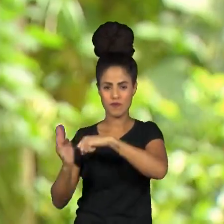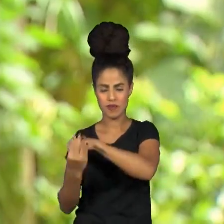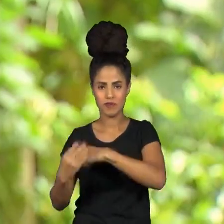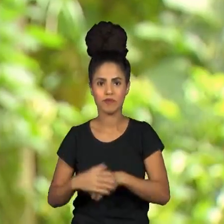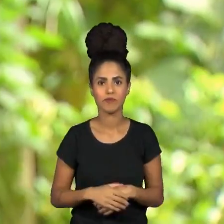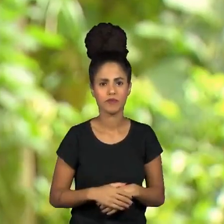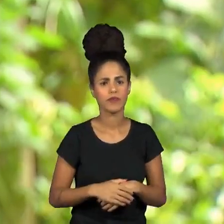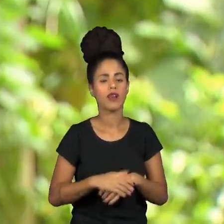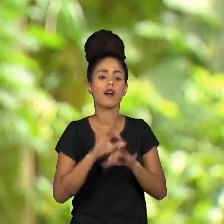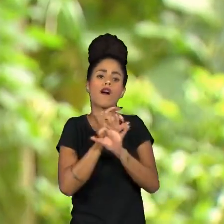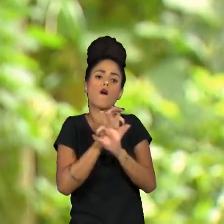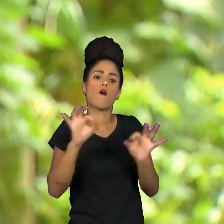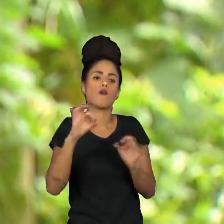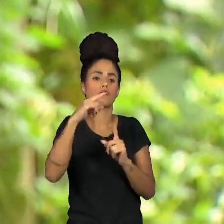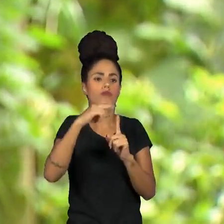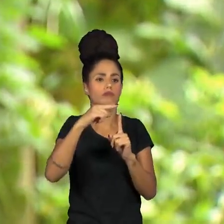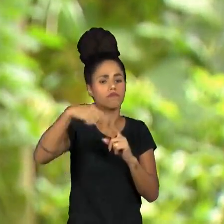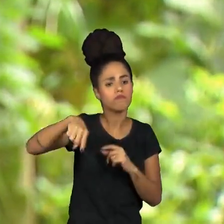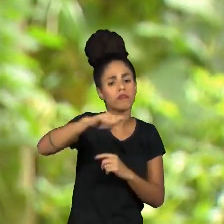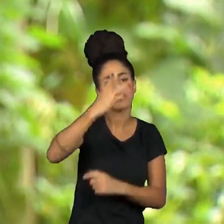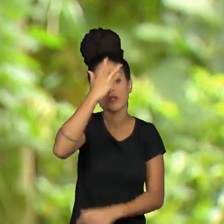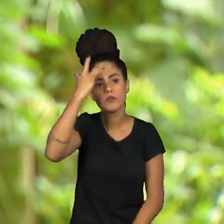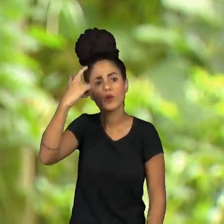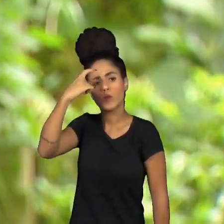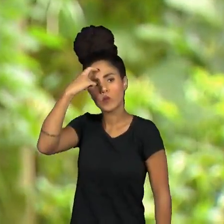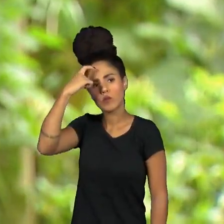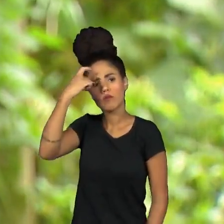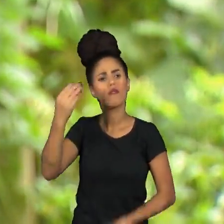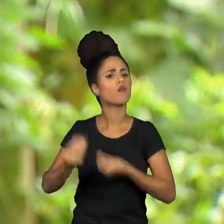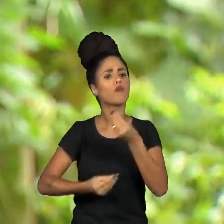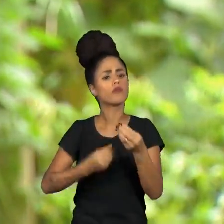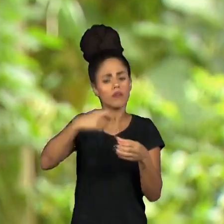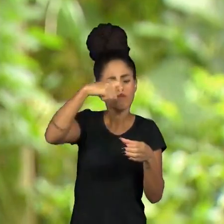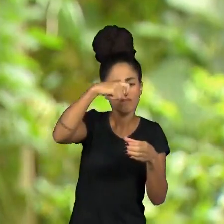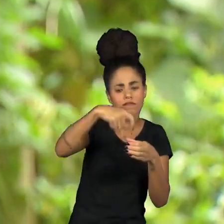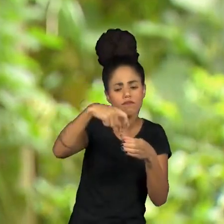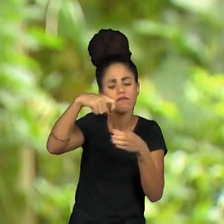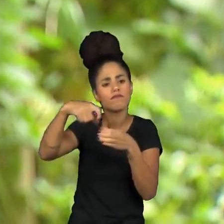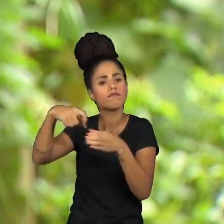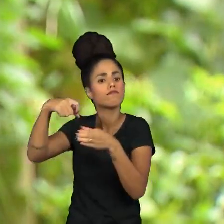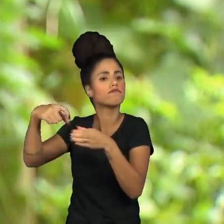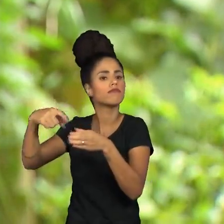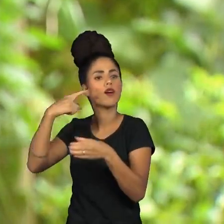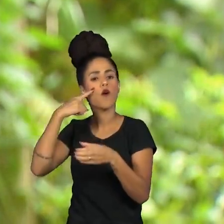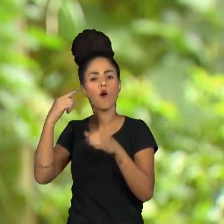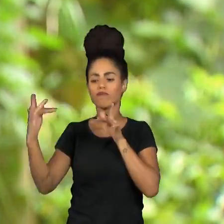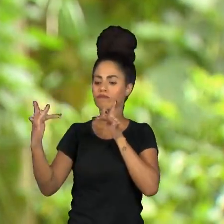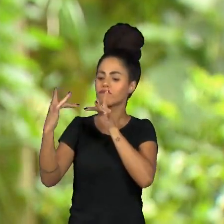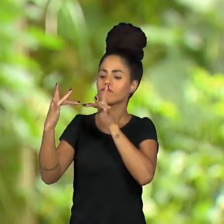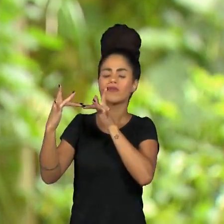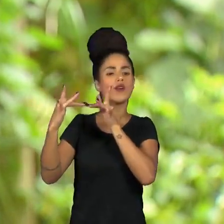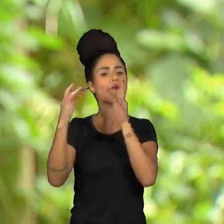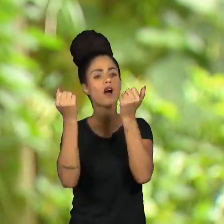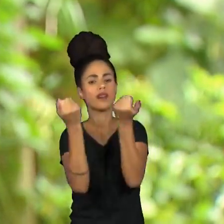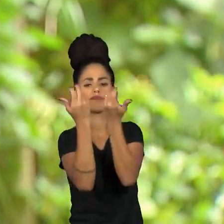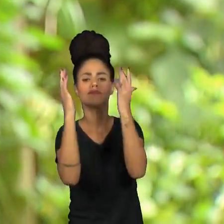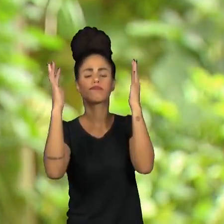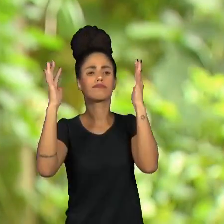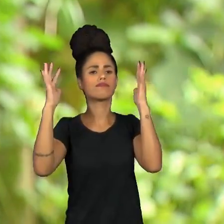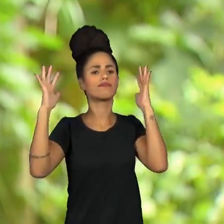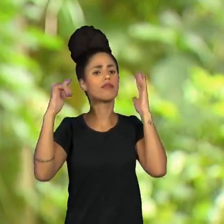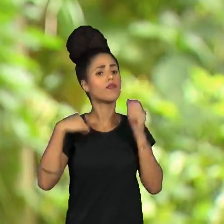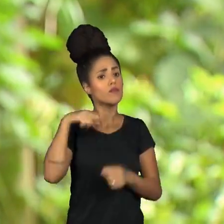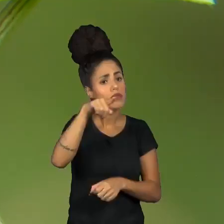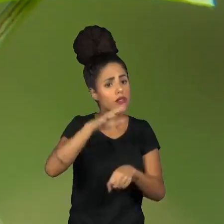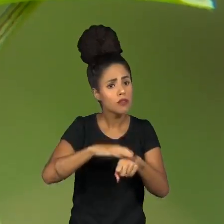ótimo modelo para que as pessoas tenham consciência, né, do que é o plantar, dessa integração com a natureza, a importância de você produzir seu